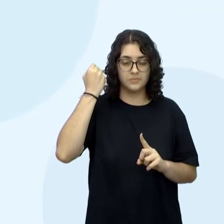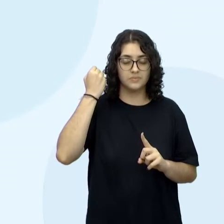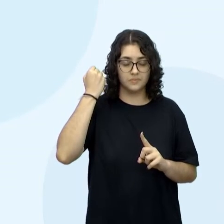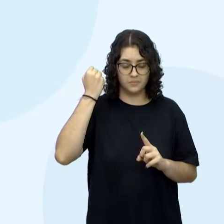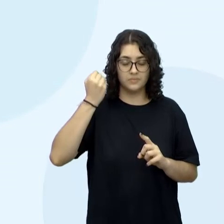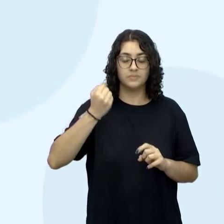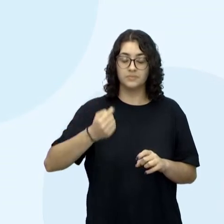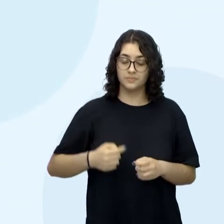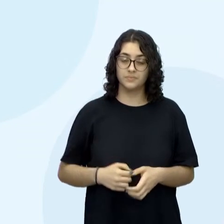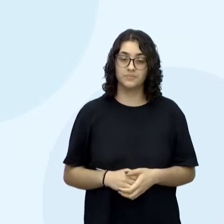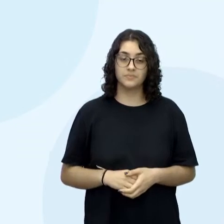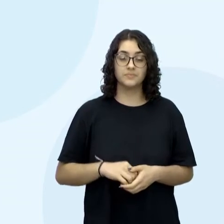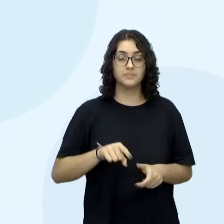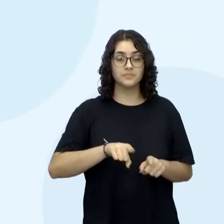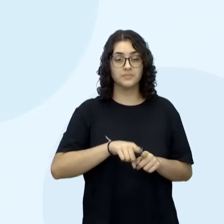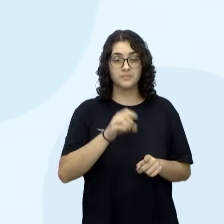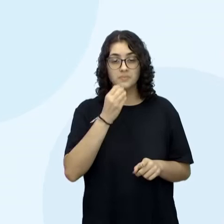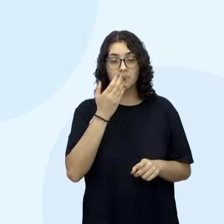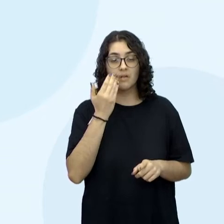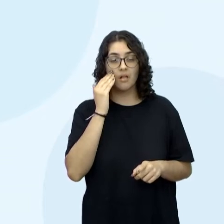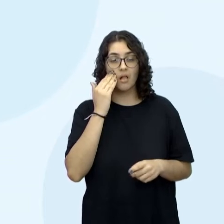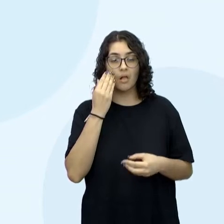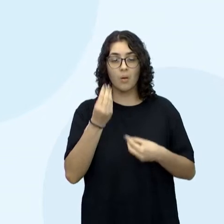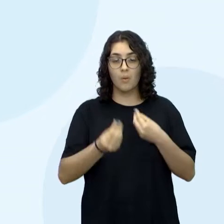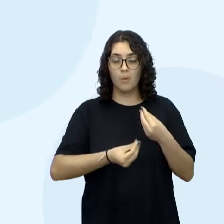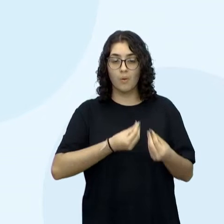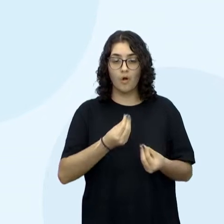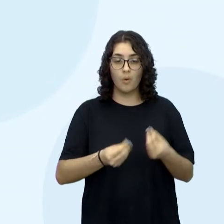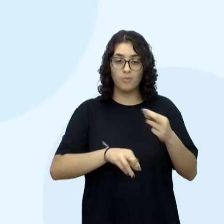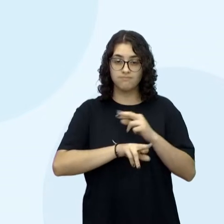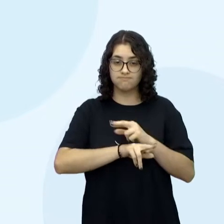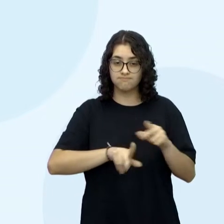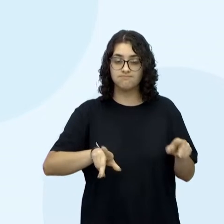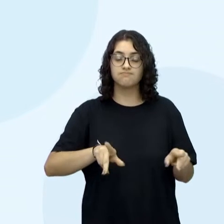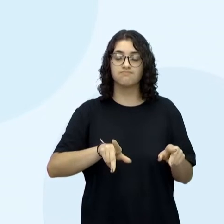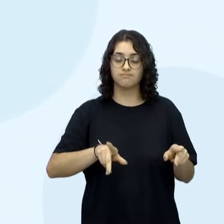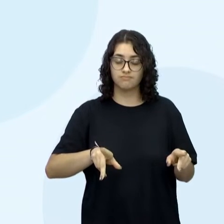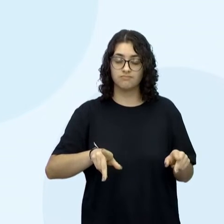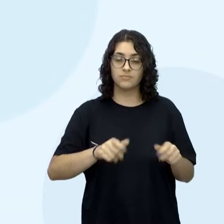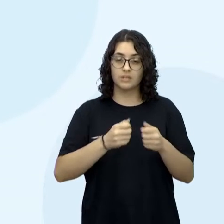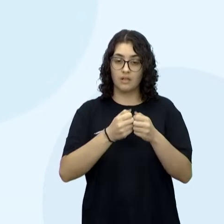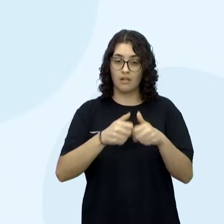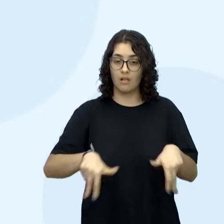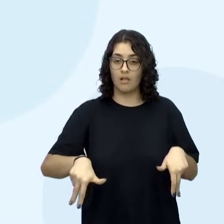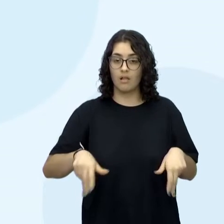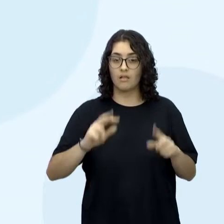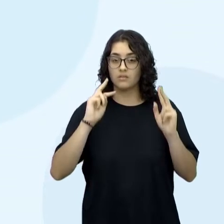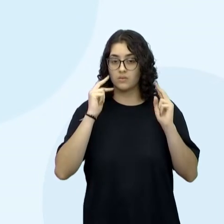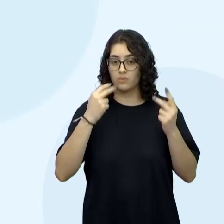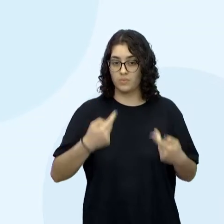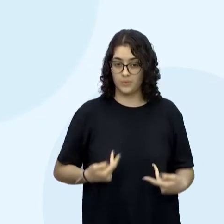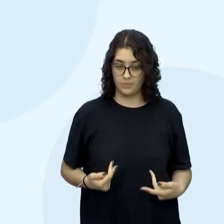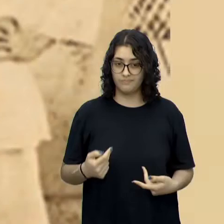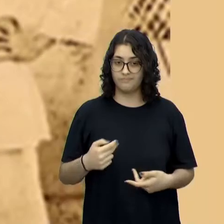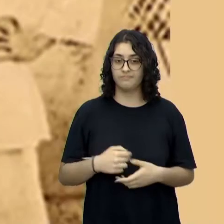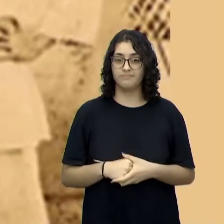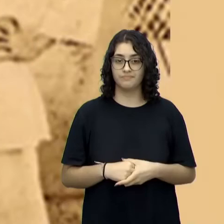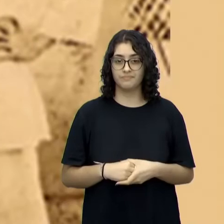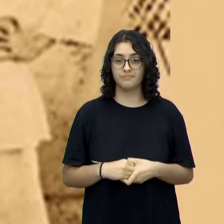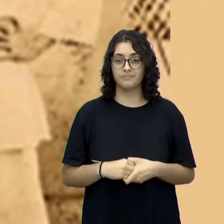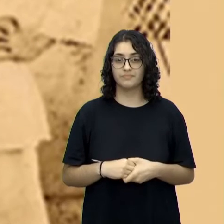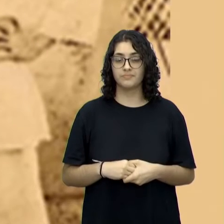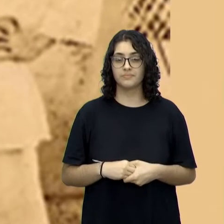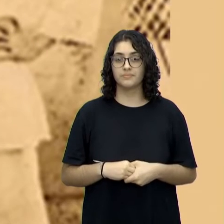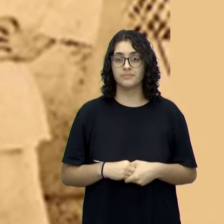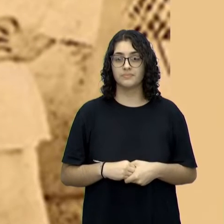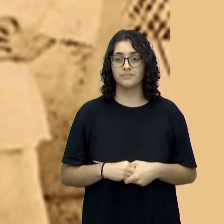para uma boa compreensão aí das diferenças étnicas dos seres humanos, tá? Pode voltar em mim um